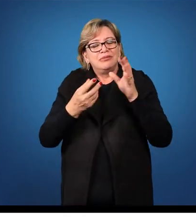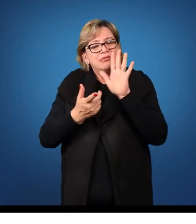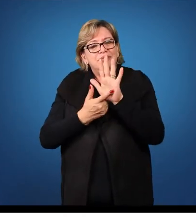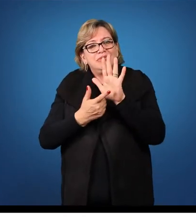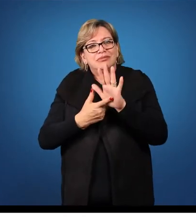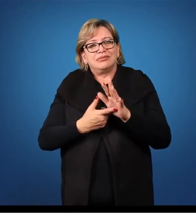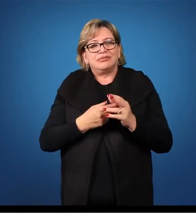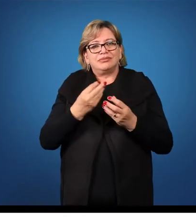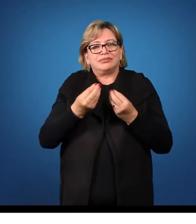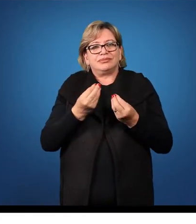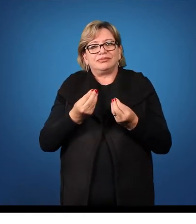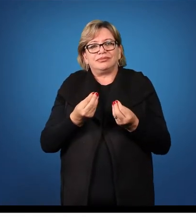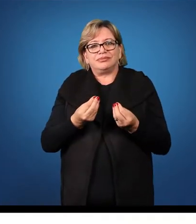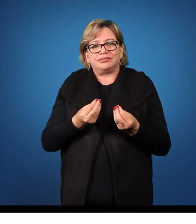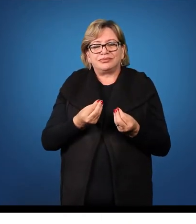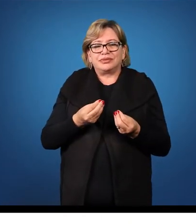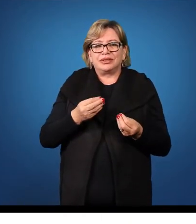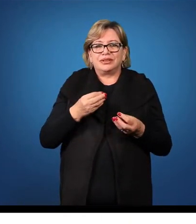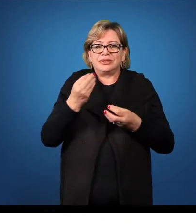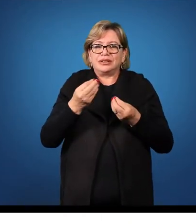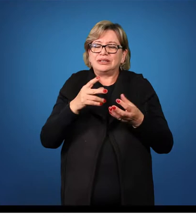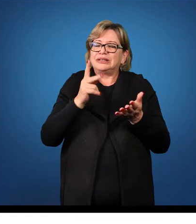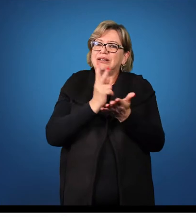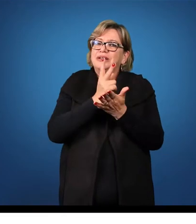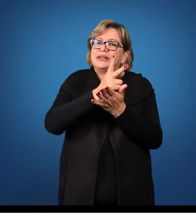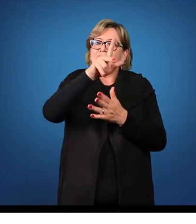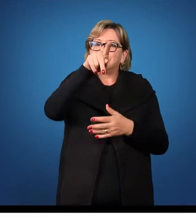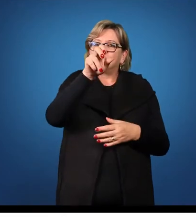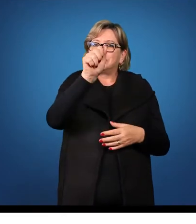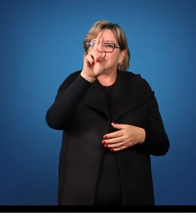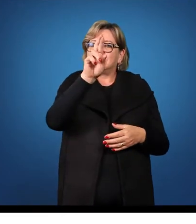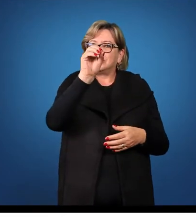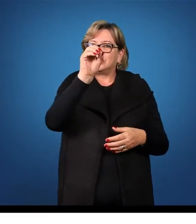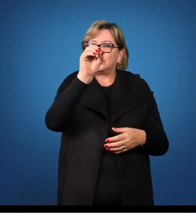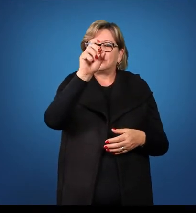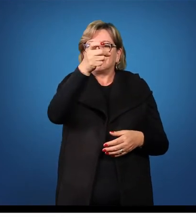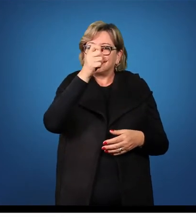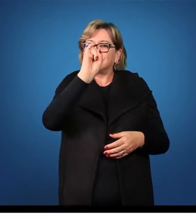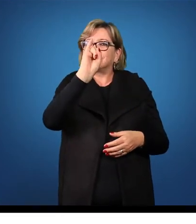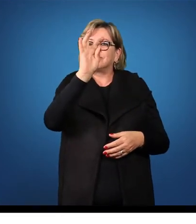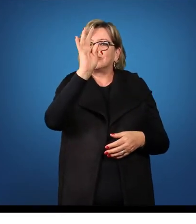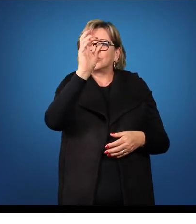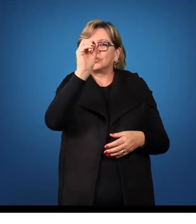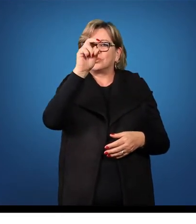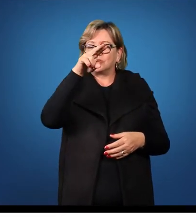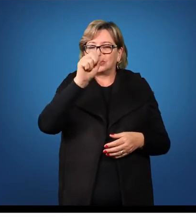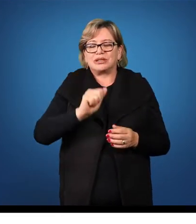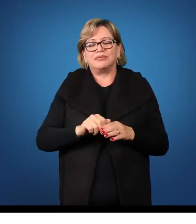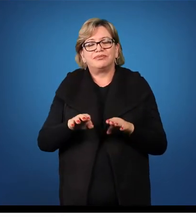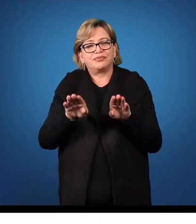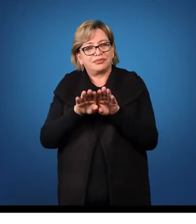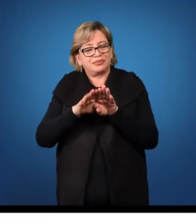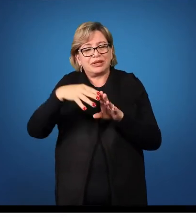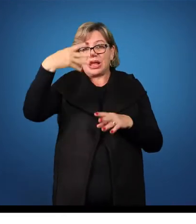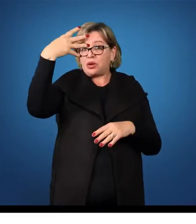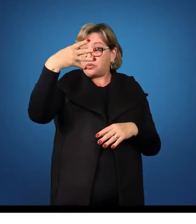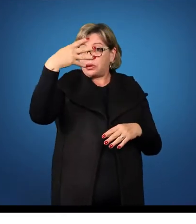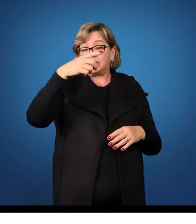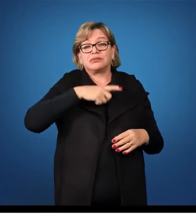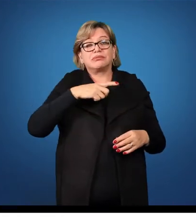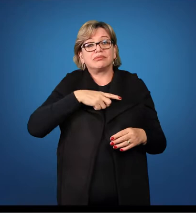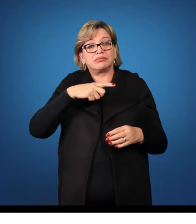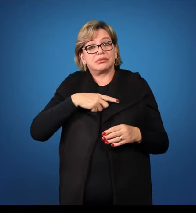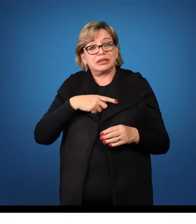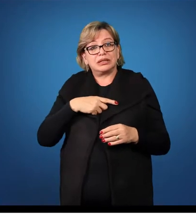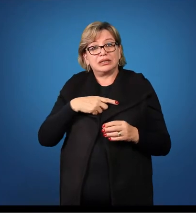a paroxítona e não oxi tona também na quarta declinação existe